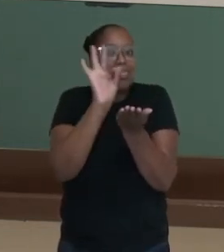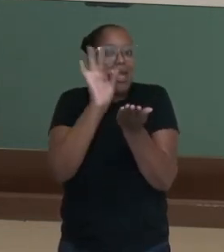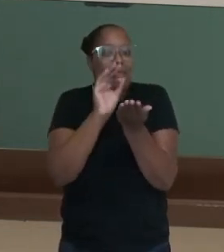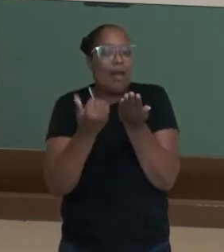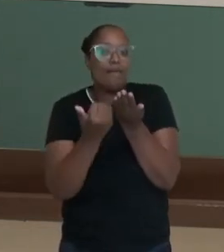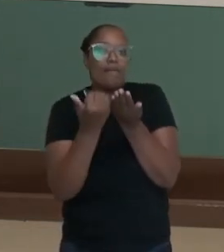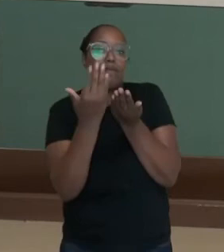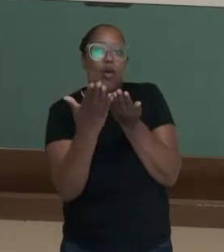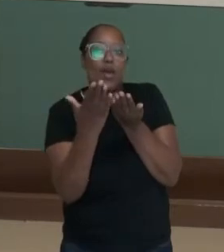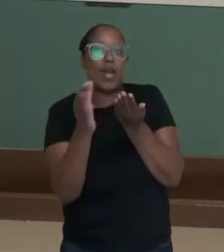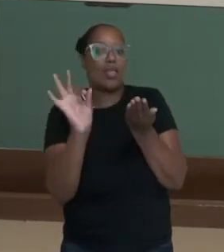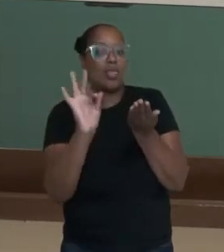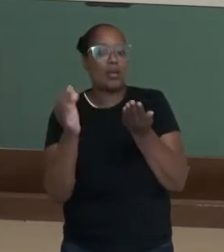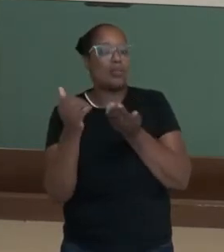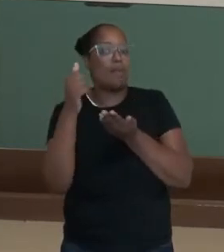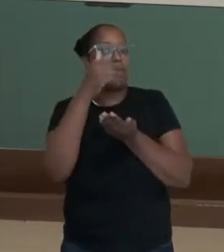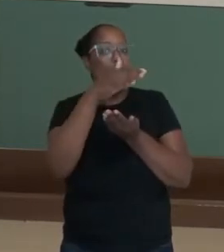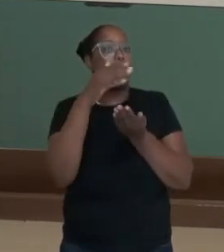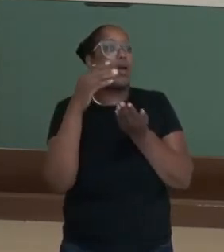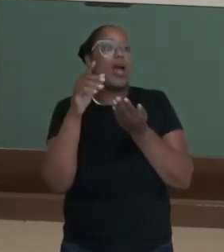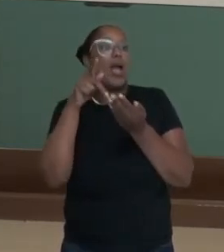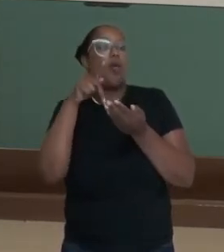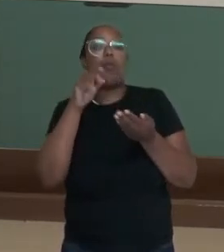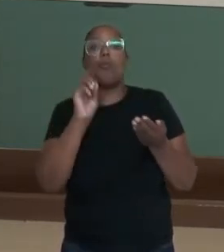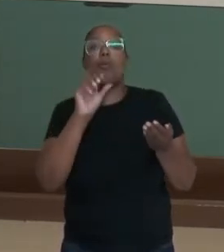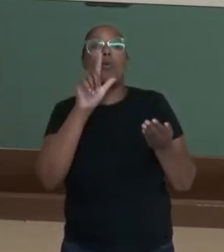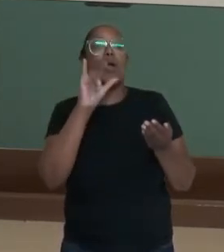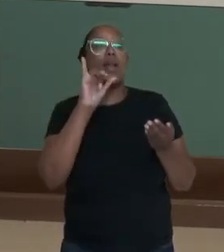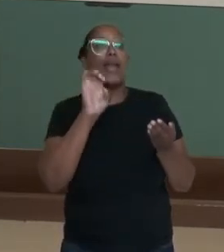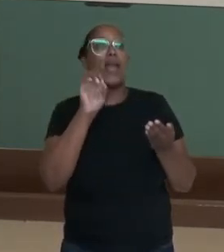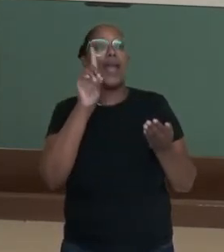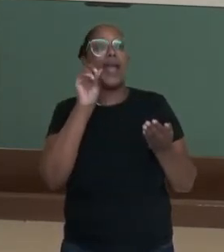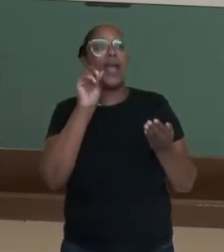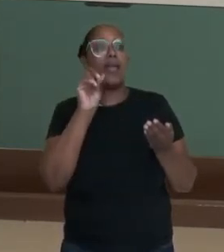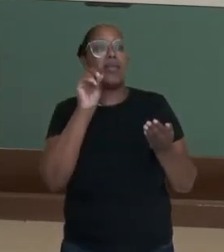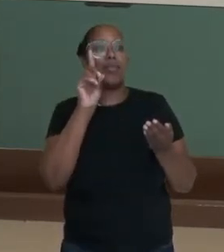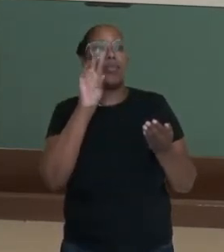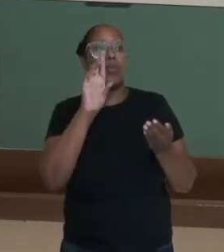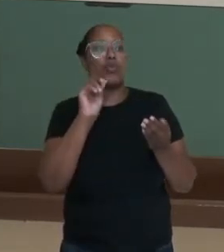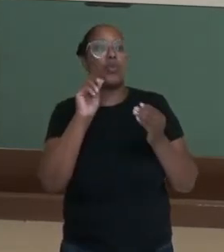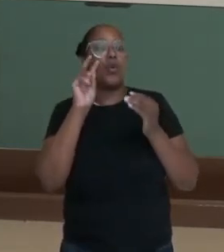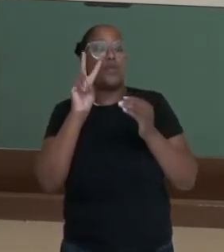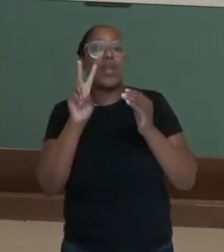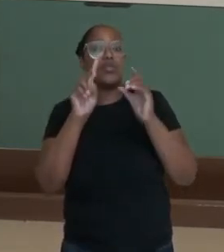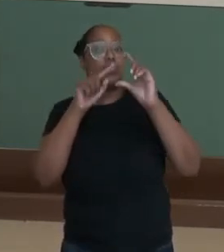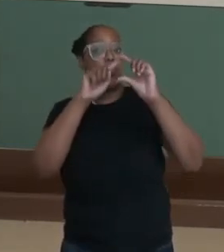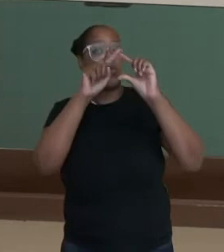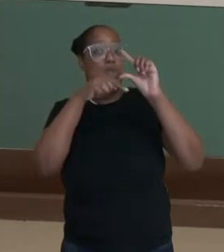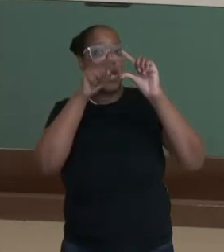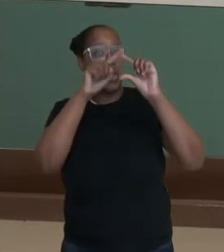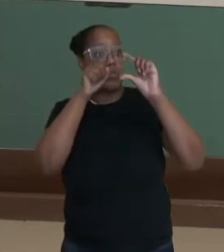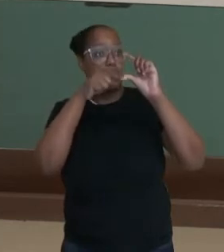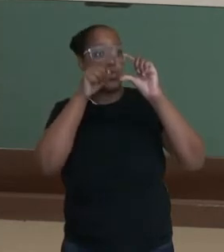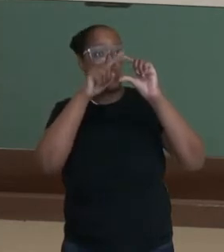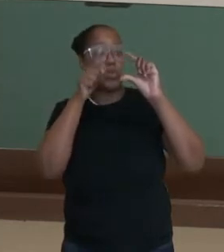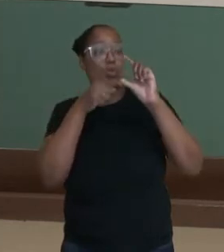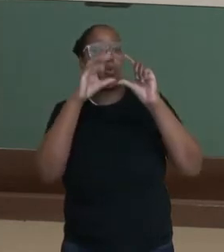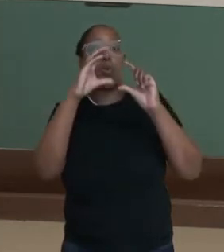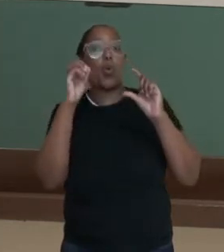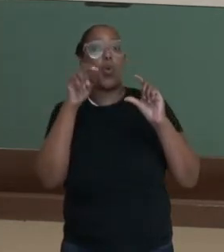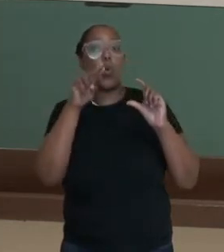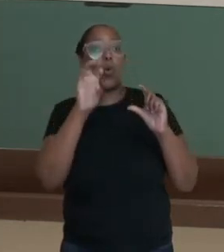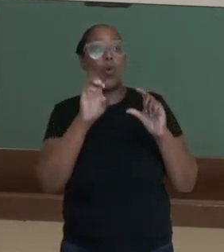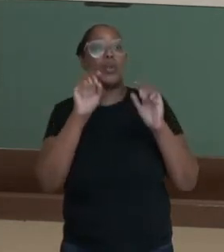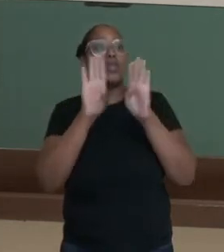que a gente chama de plano, nós dizemos que ele é um poliedro. Agora, dá uma olhadinha aqui no caso do cilindro, do cone e